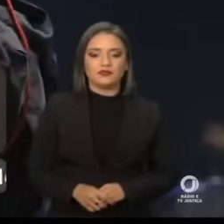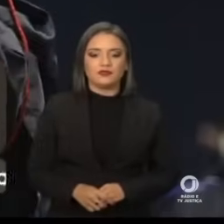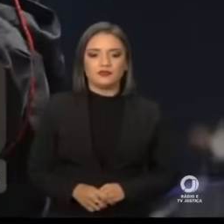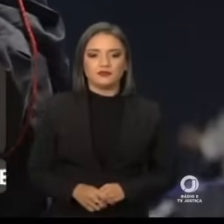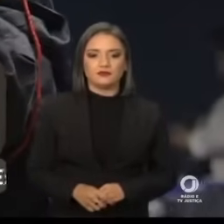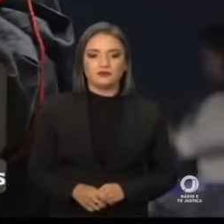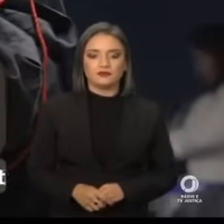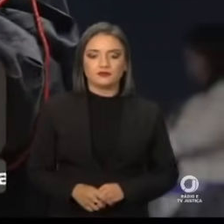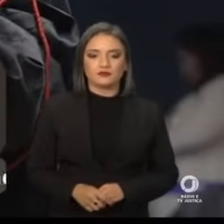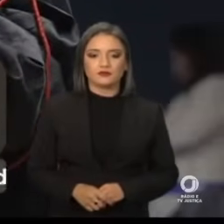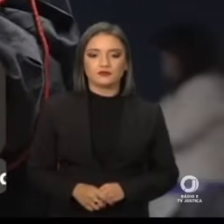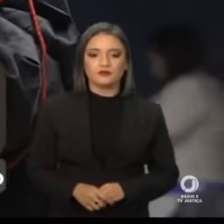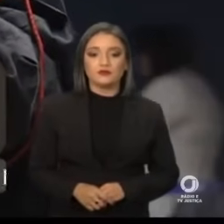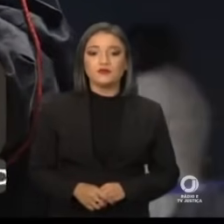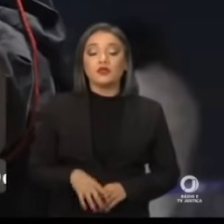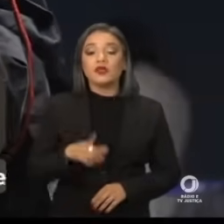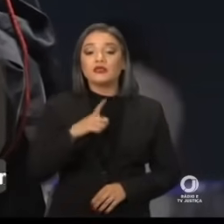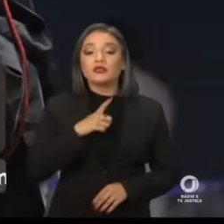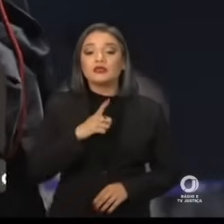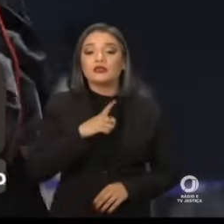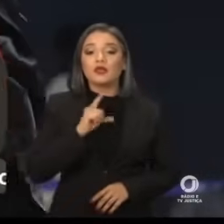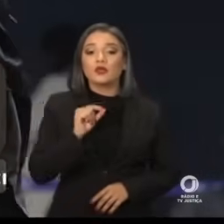reclamação